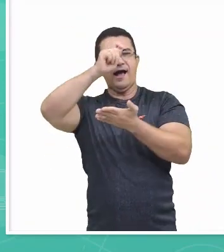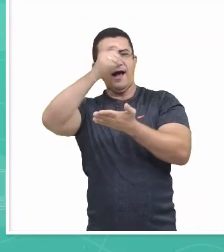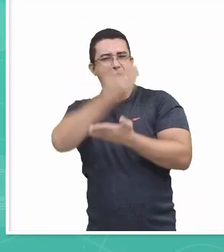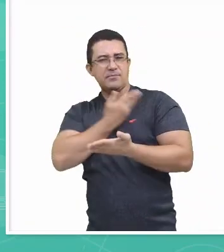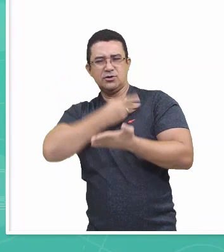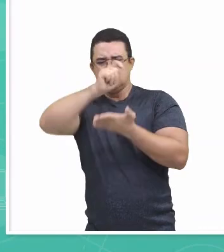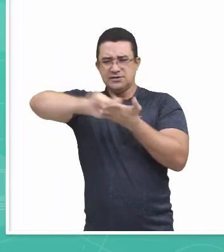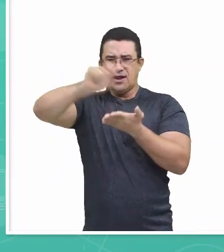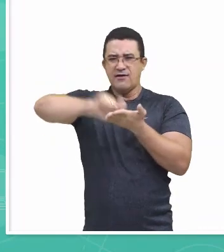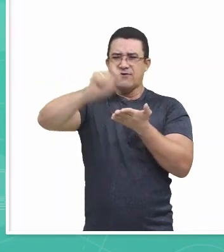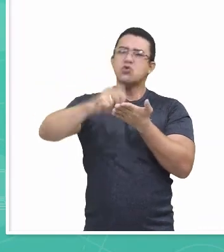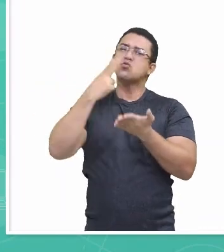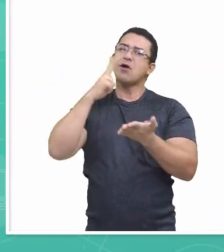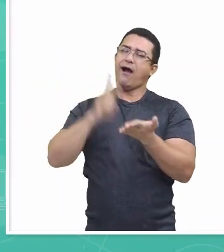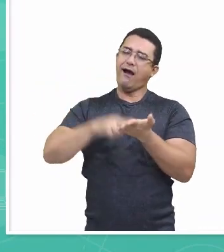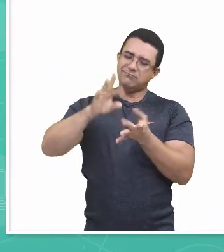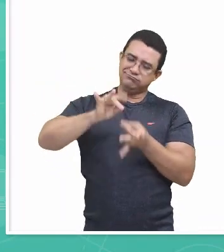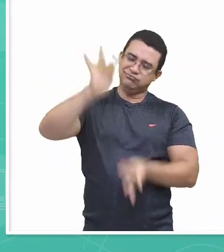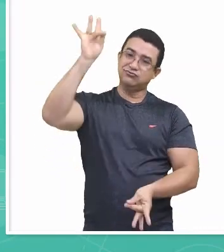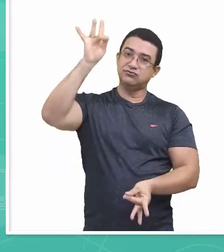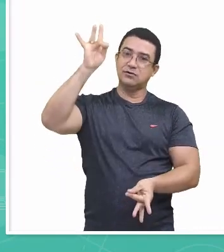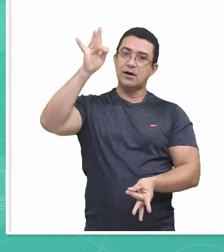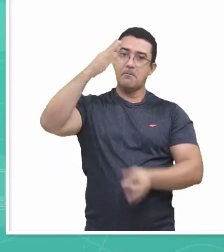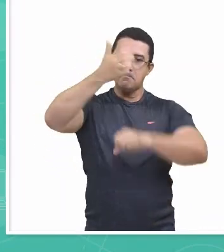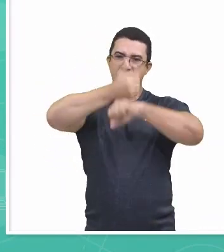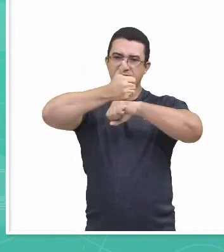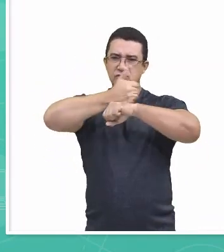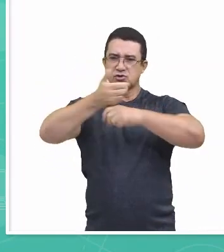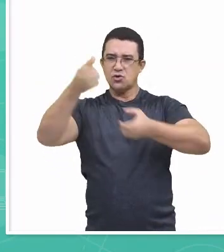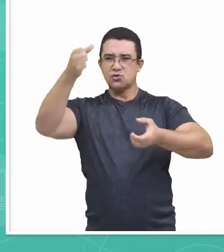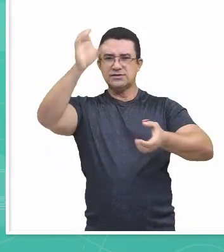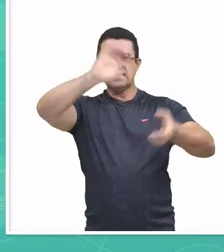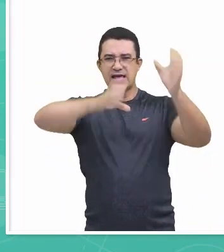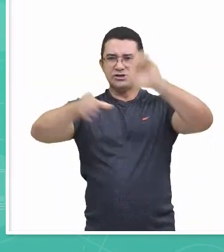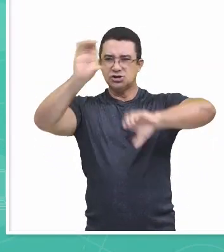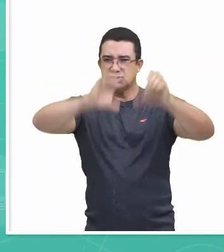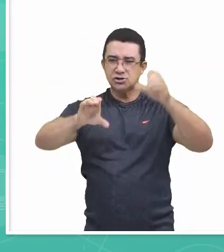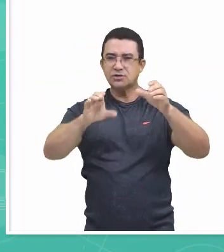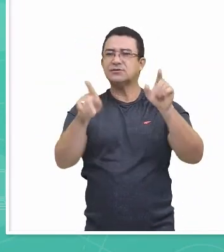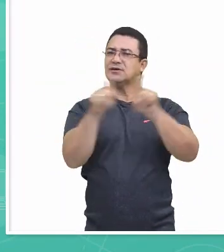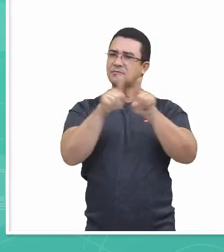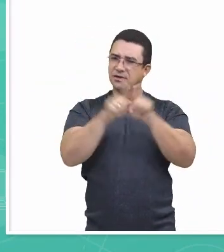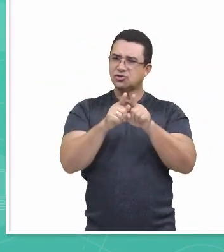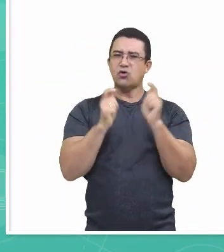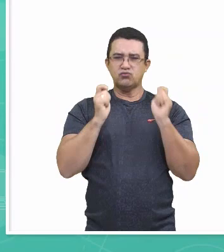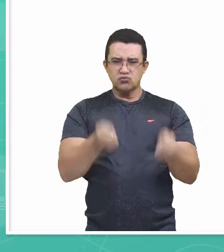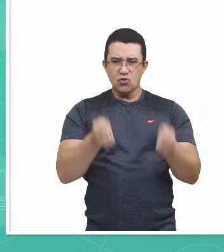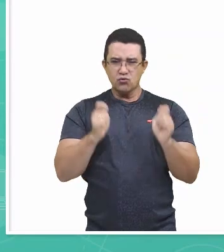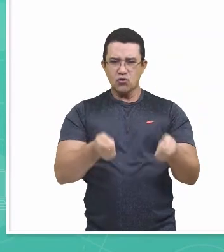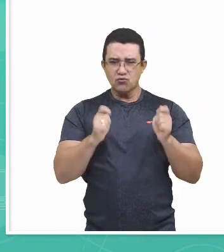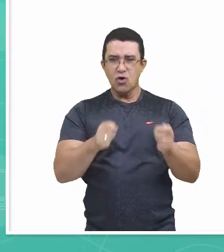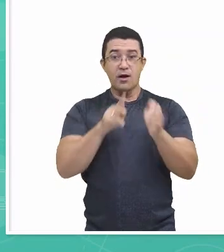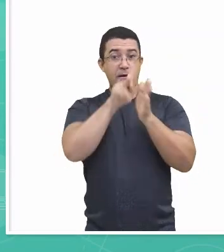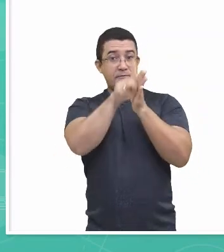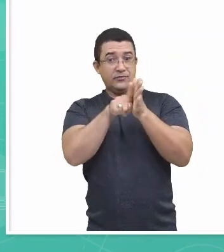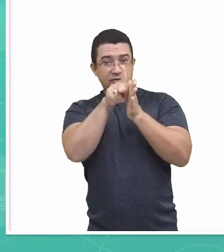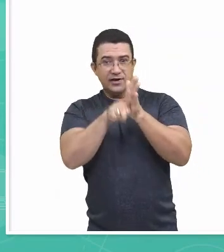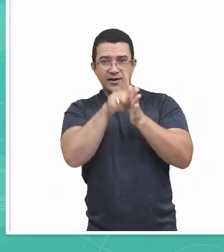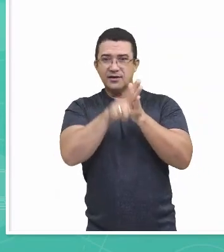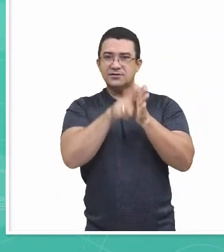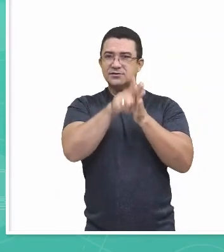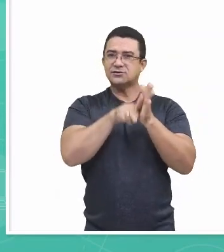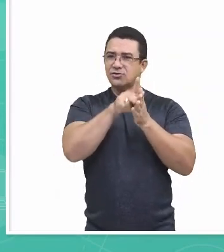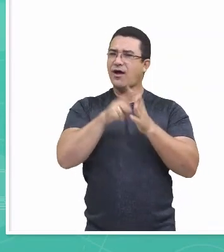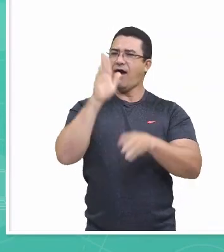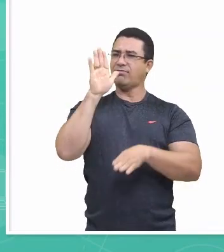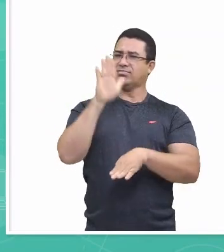longas cartas, cientistas inventarão novamente o bonde, a charrete, pianos de cauda encherão as tardes